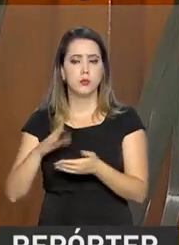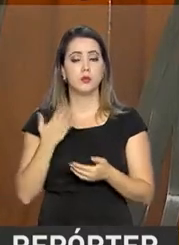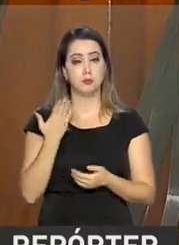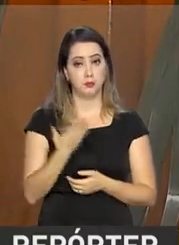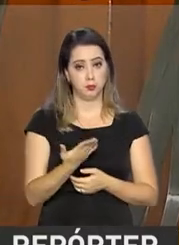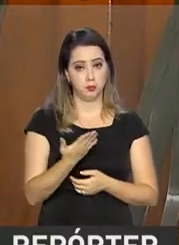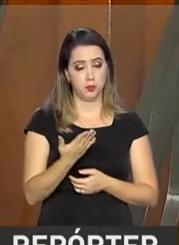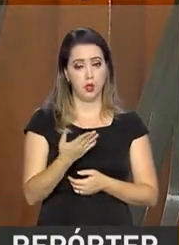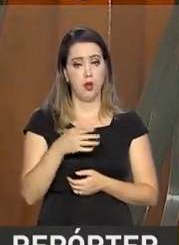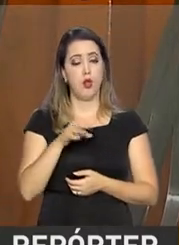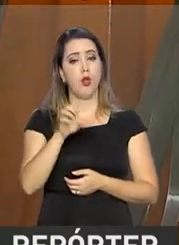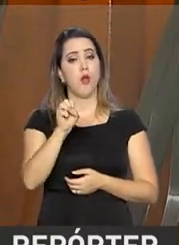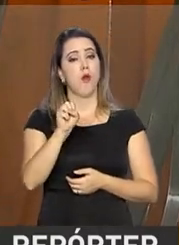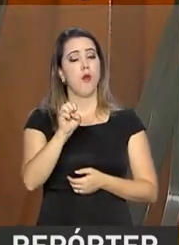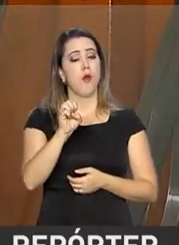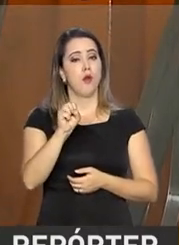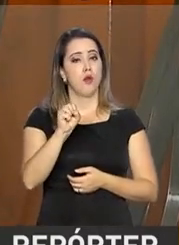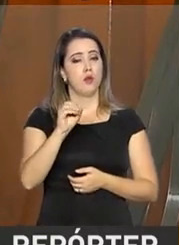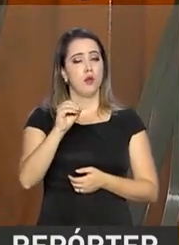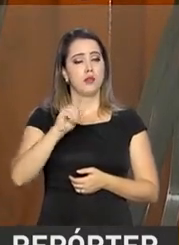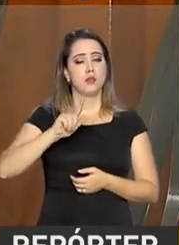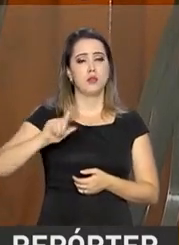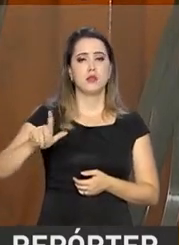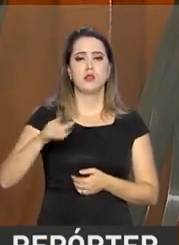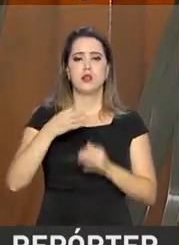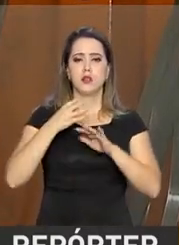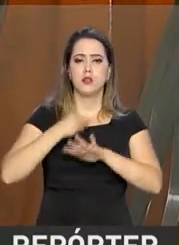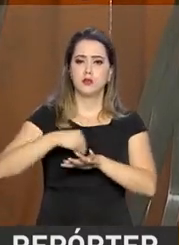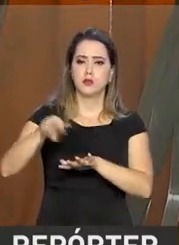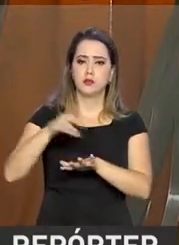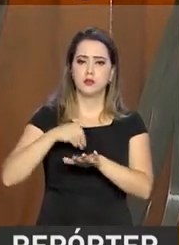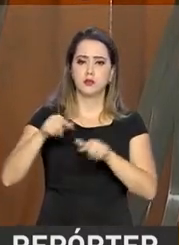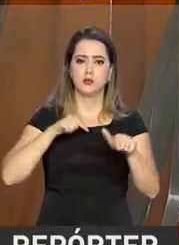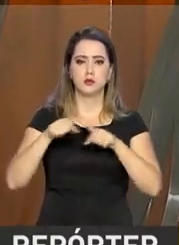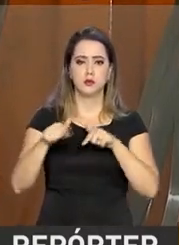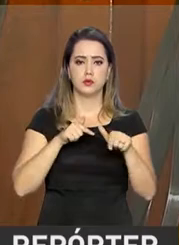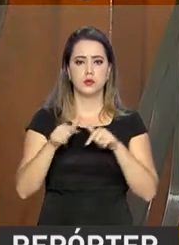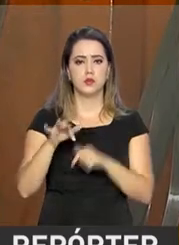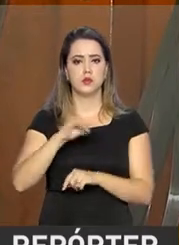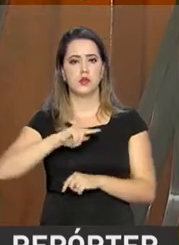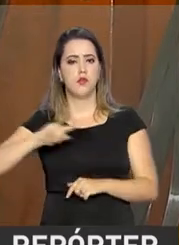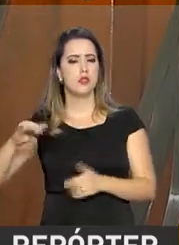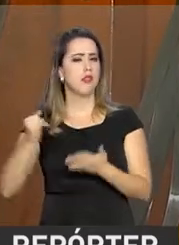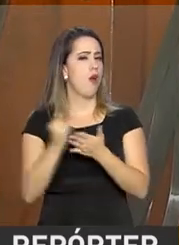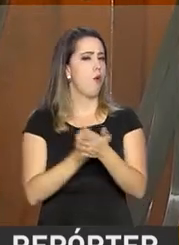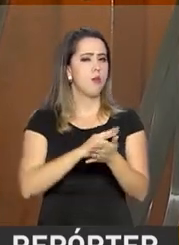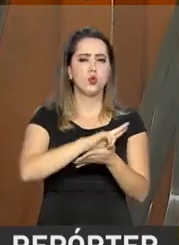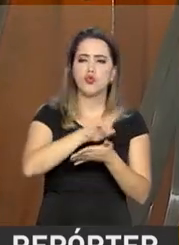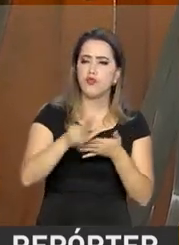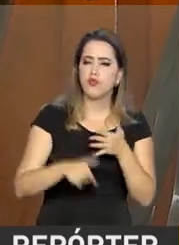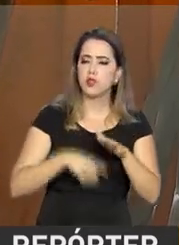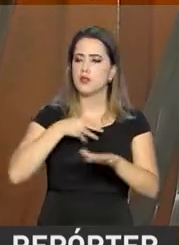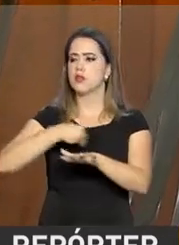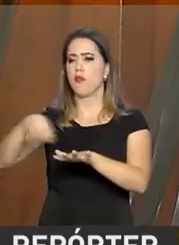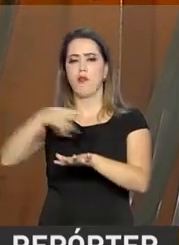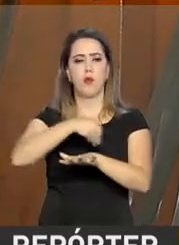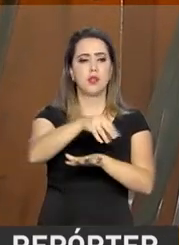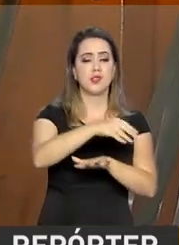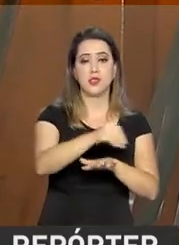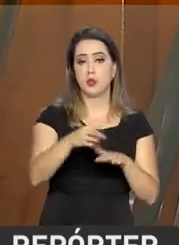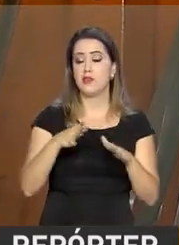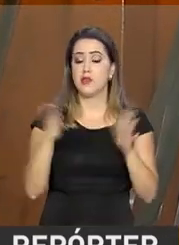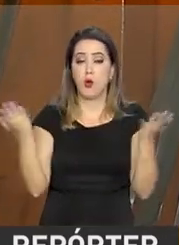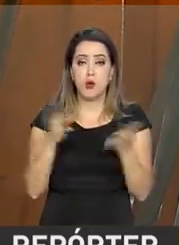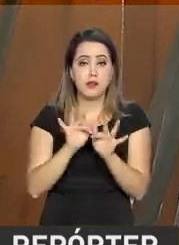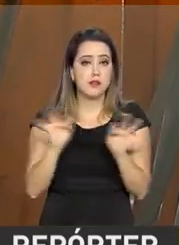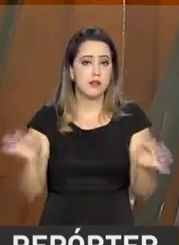empresários vão enviar informações trabalhistas, previdenciárias, fiscais, de uma forma muito mais simples. Antes, as